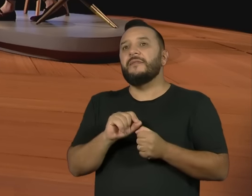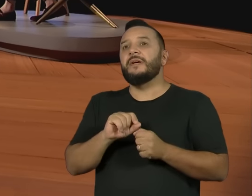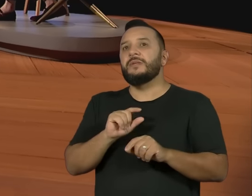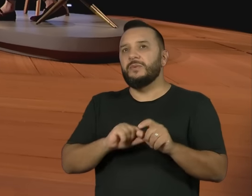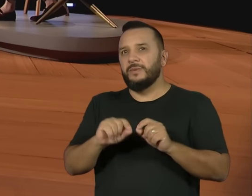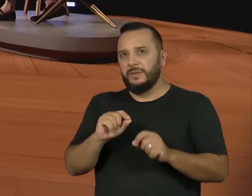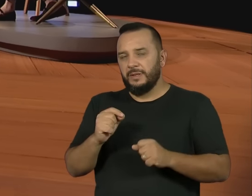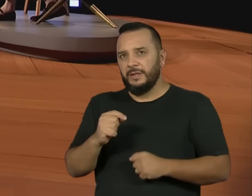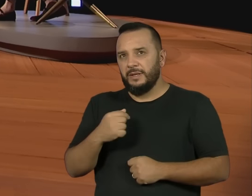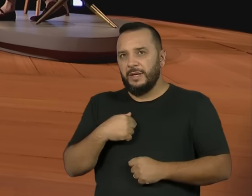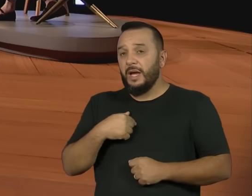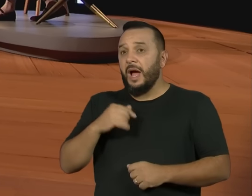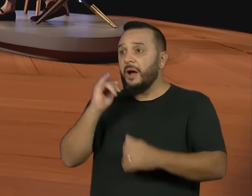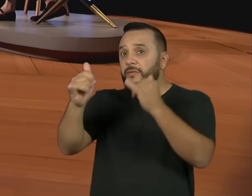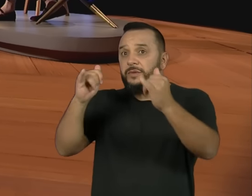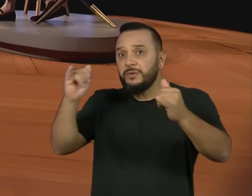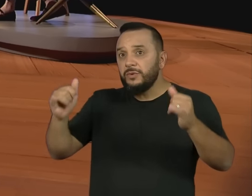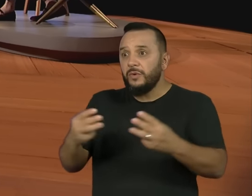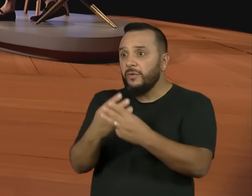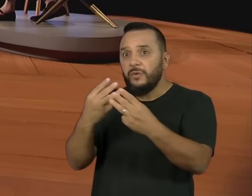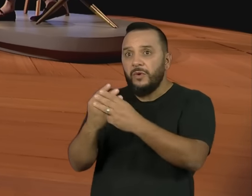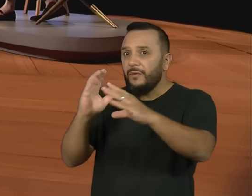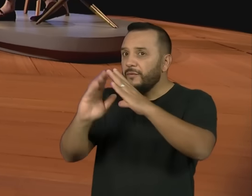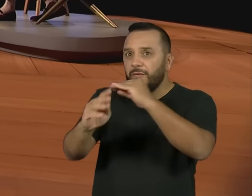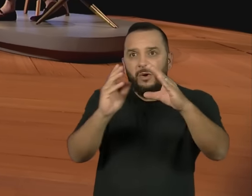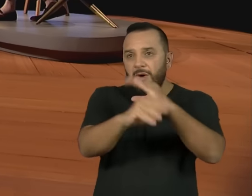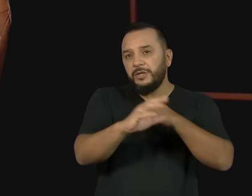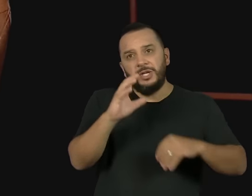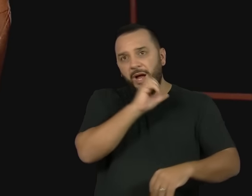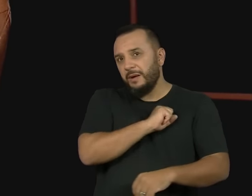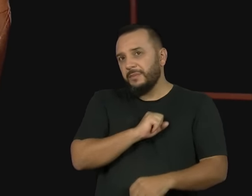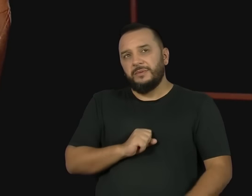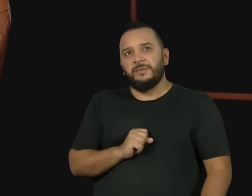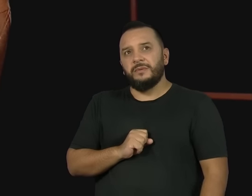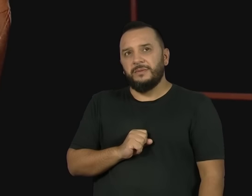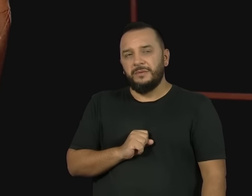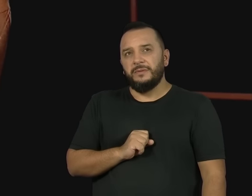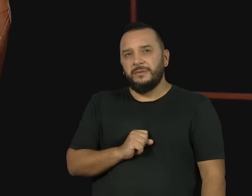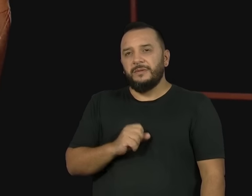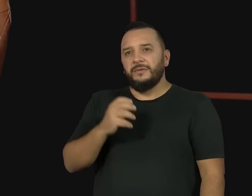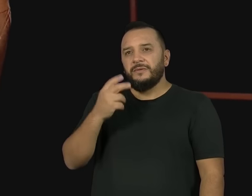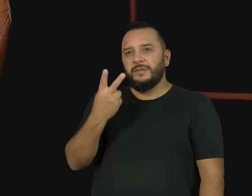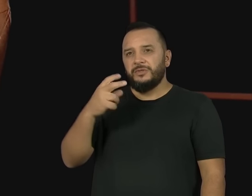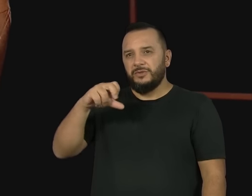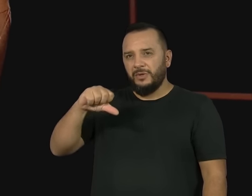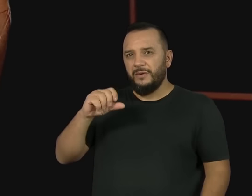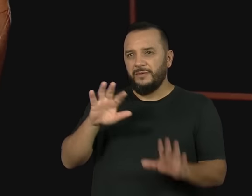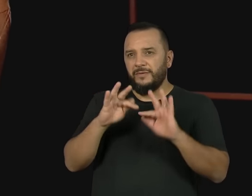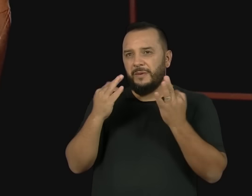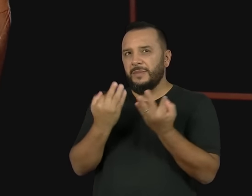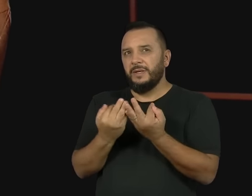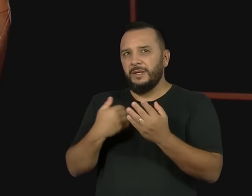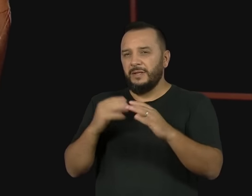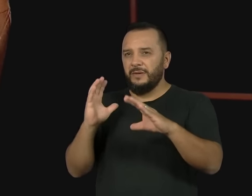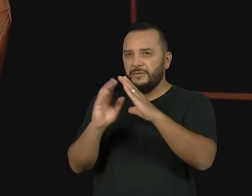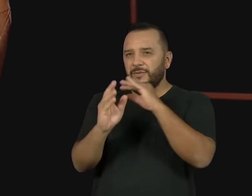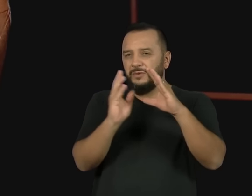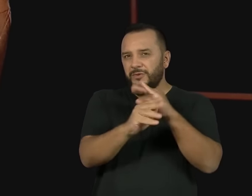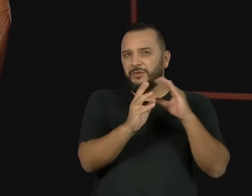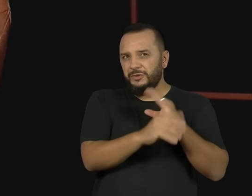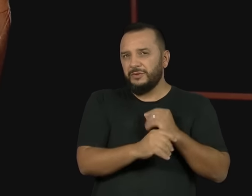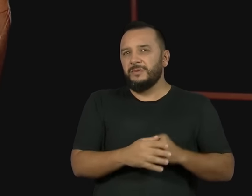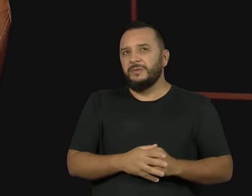informar todo mundo e dizer, foge imediatamente. 29 famílias. Tá? E